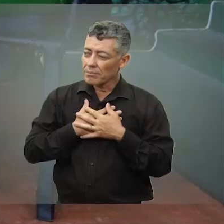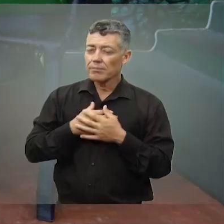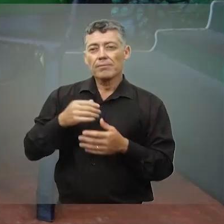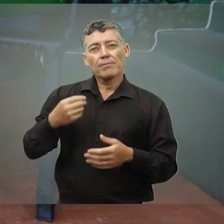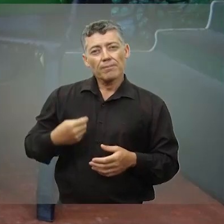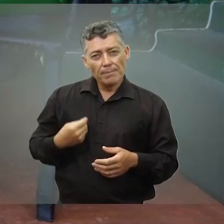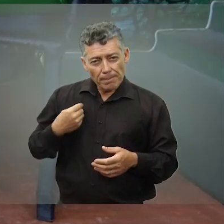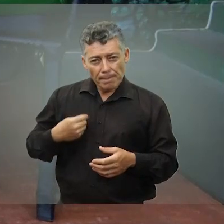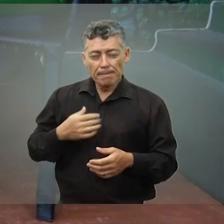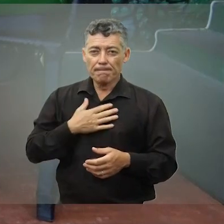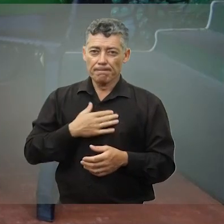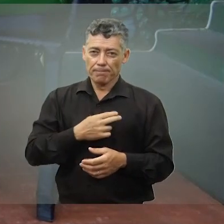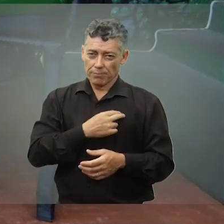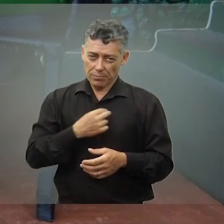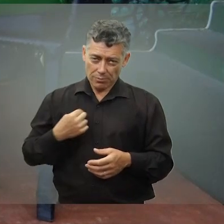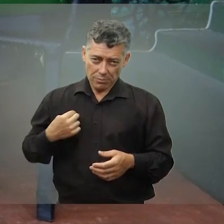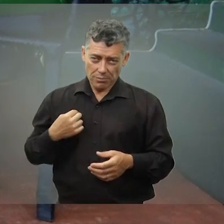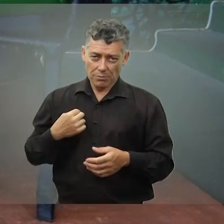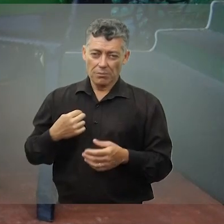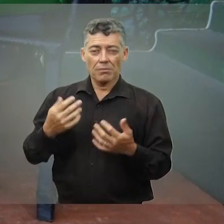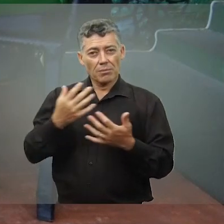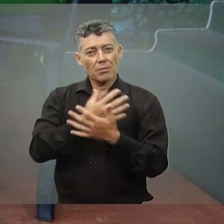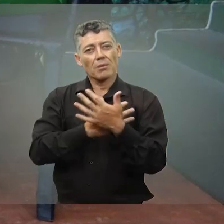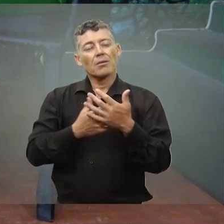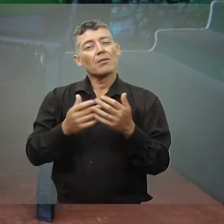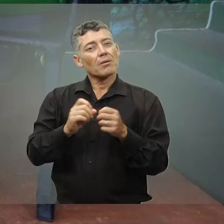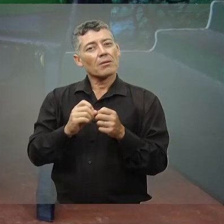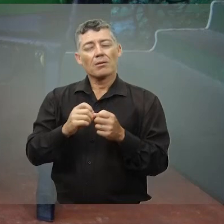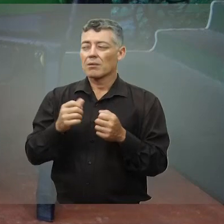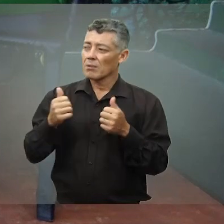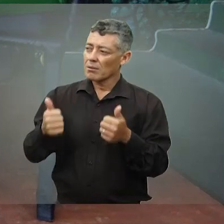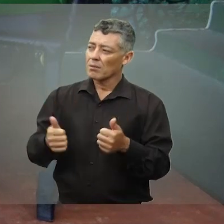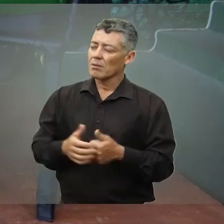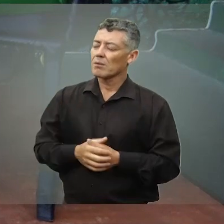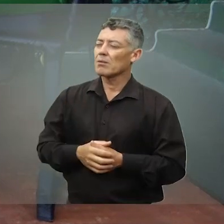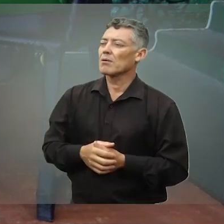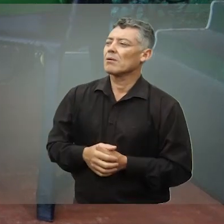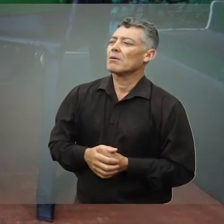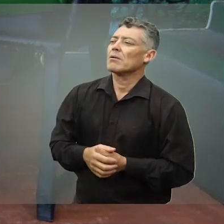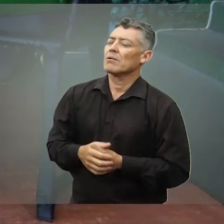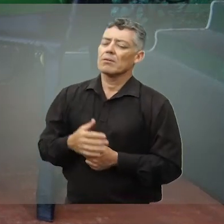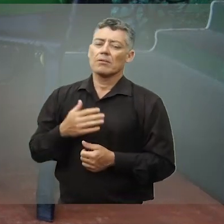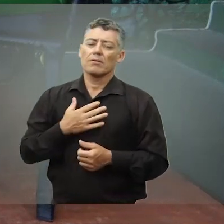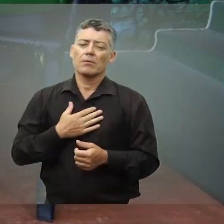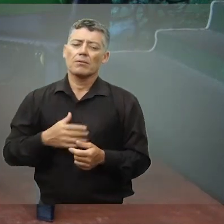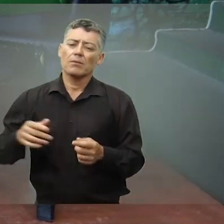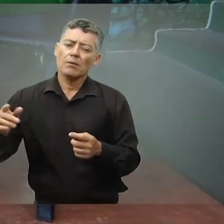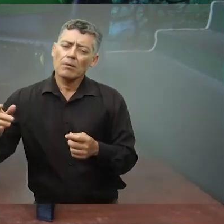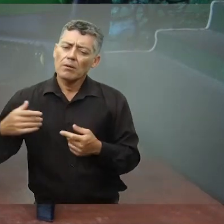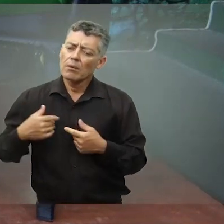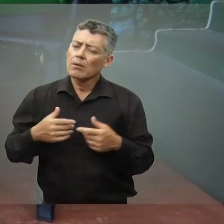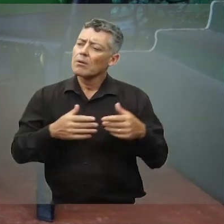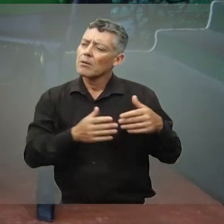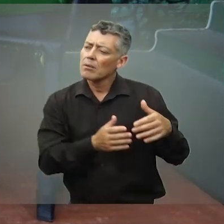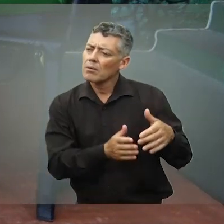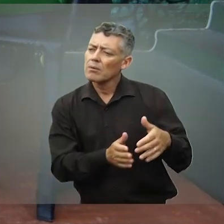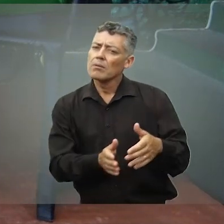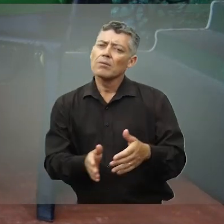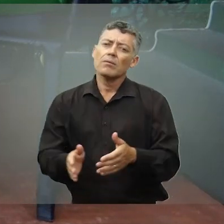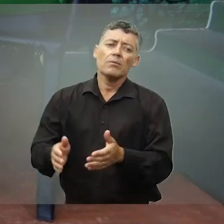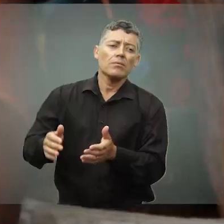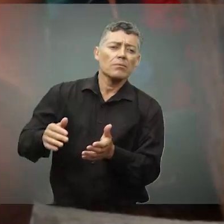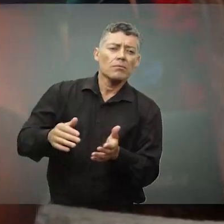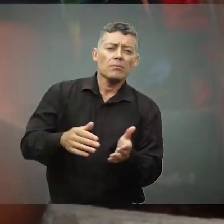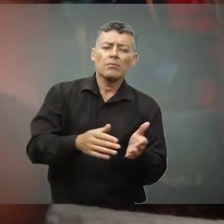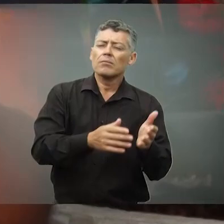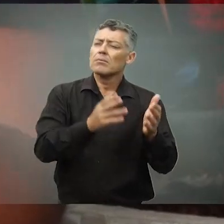vivo. O nome da música já diz tudo, que é Fazer o Bem. Ela é assim, eu vou levando a minha vida que o destino me